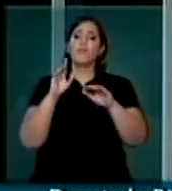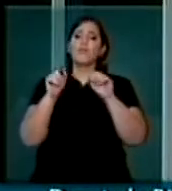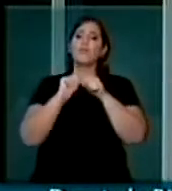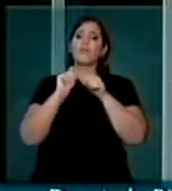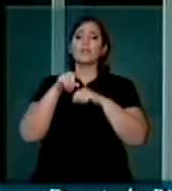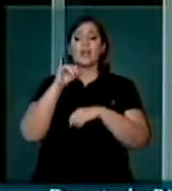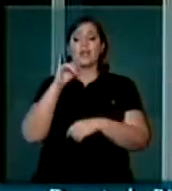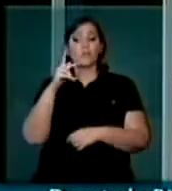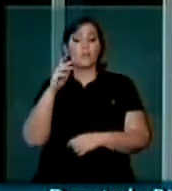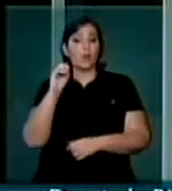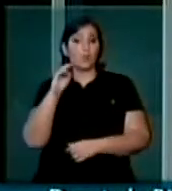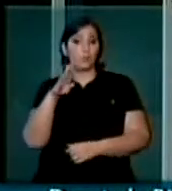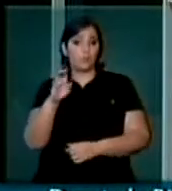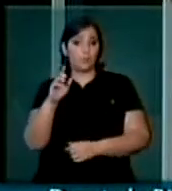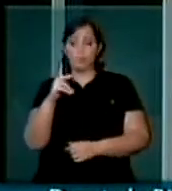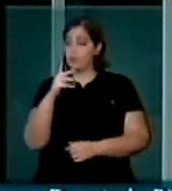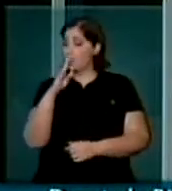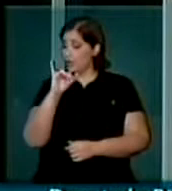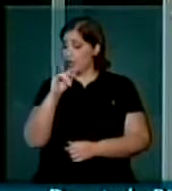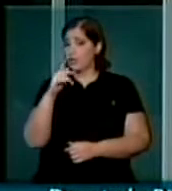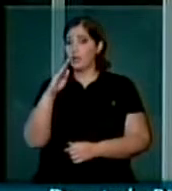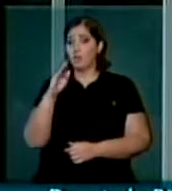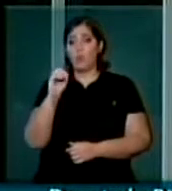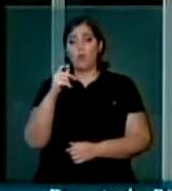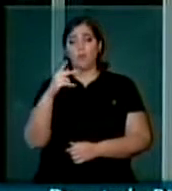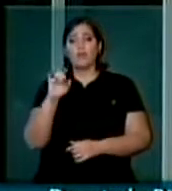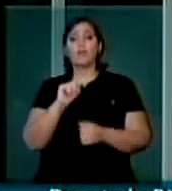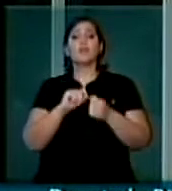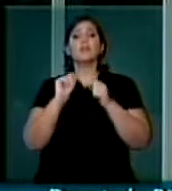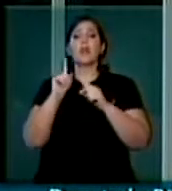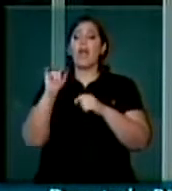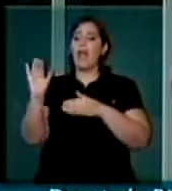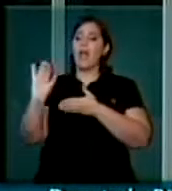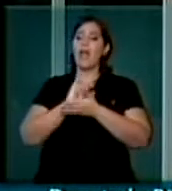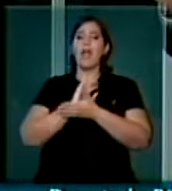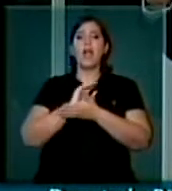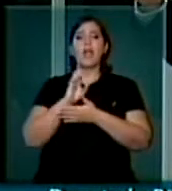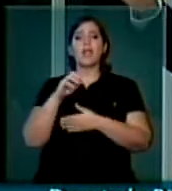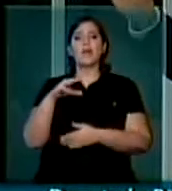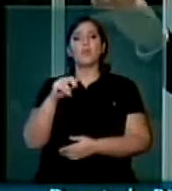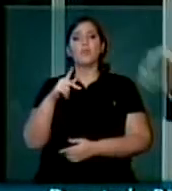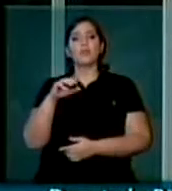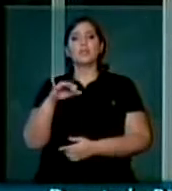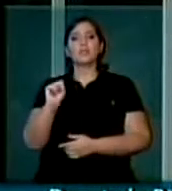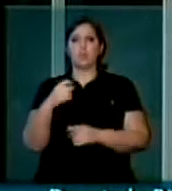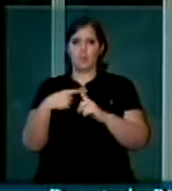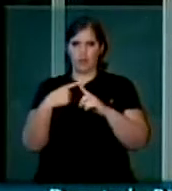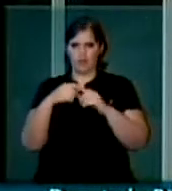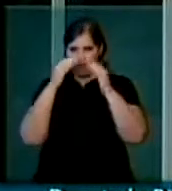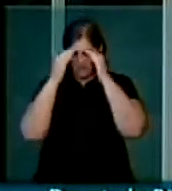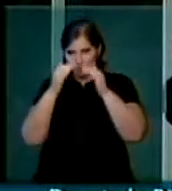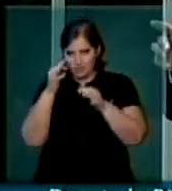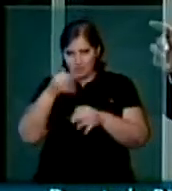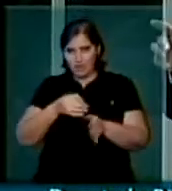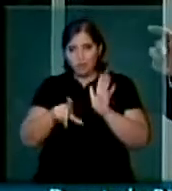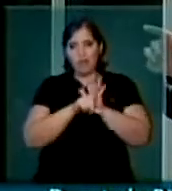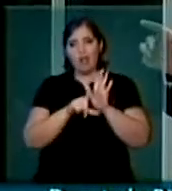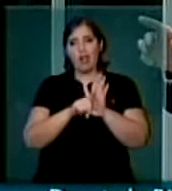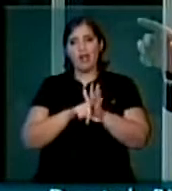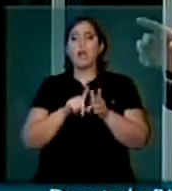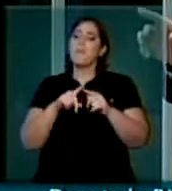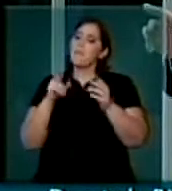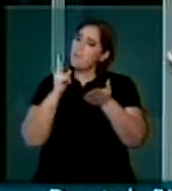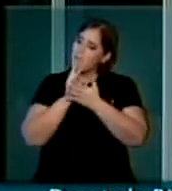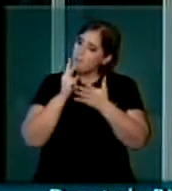Instituto IBOPE, é a recompensa obtida por Lula e Dilma pelo não cumprimento da lei. Mas mesmo assim o candidato